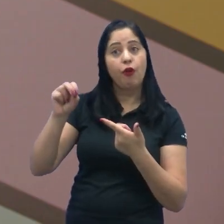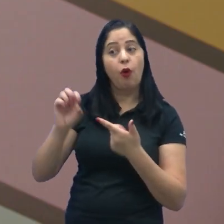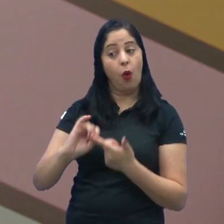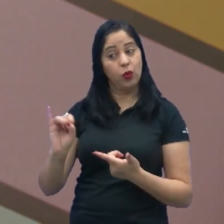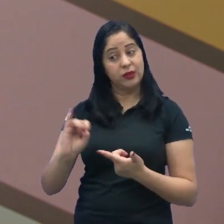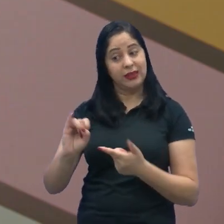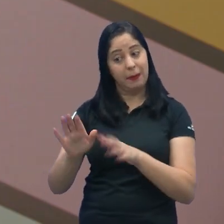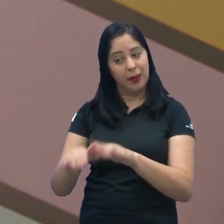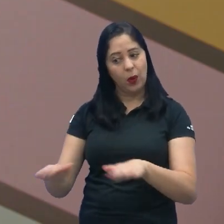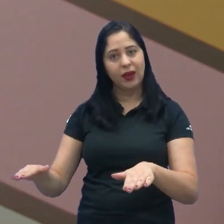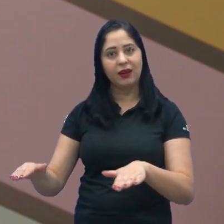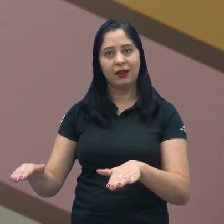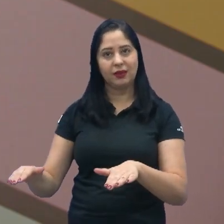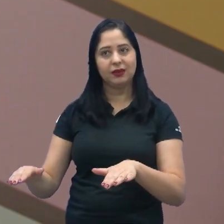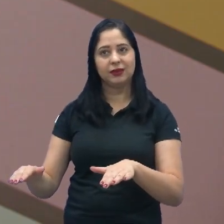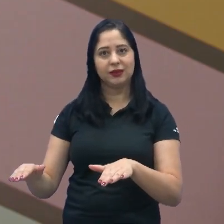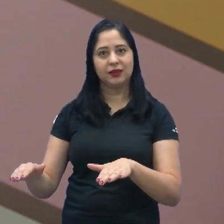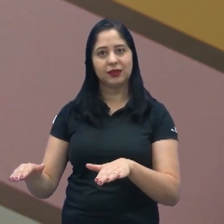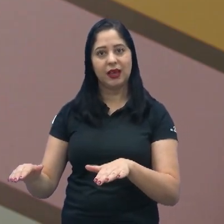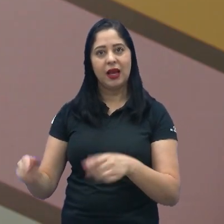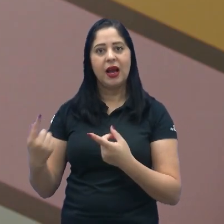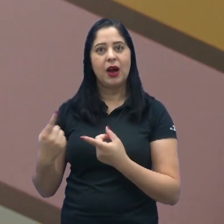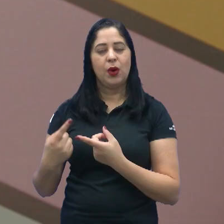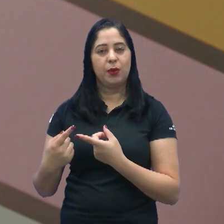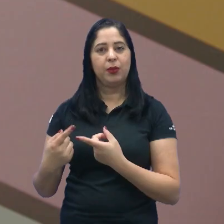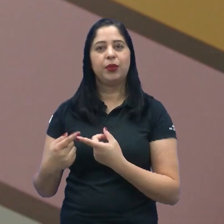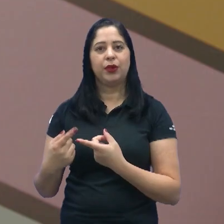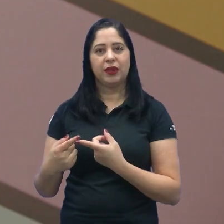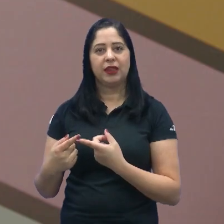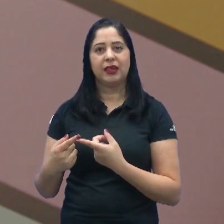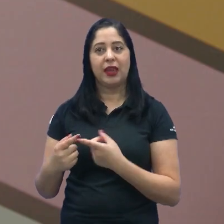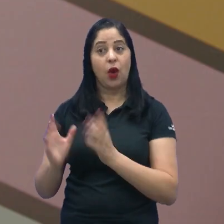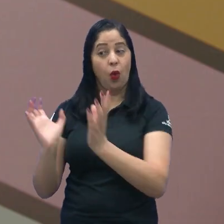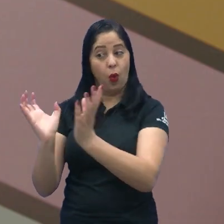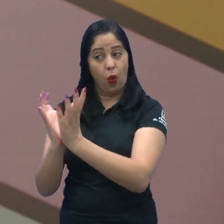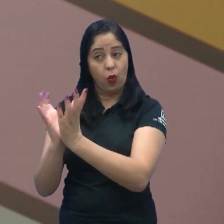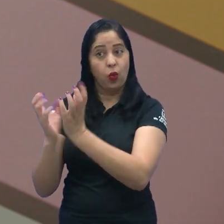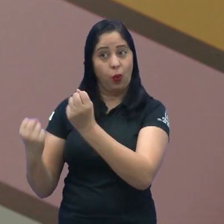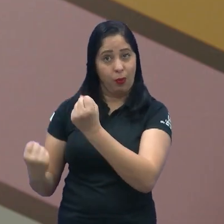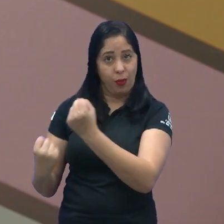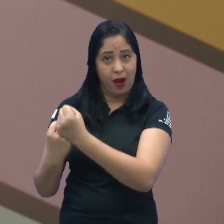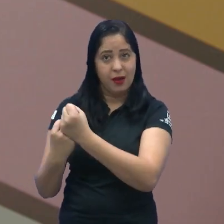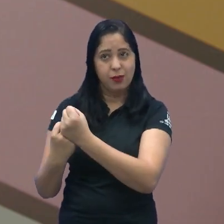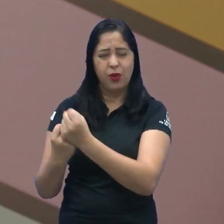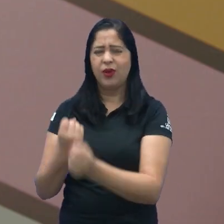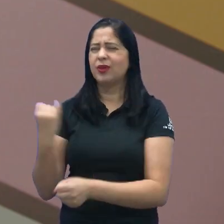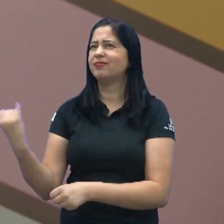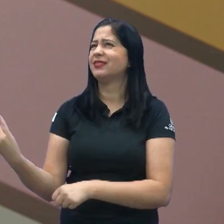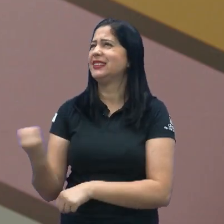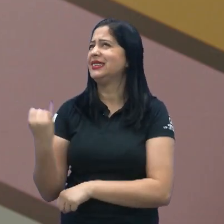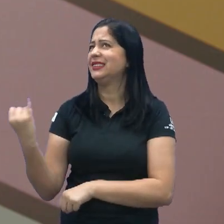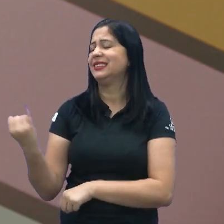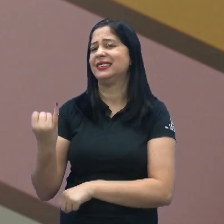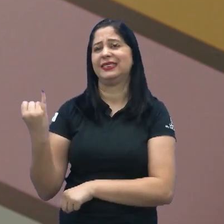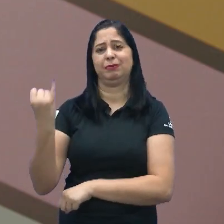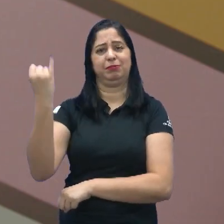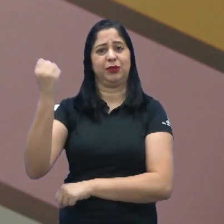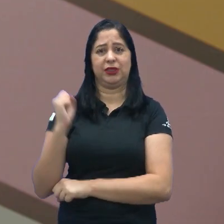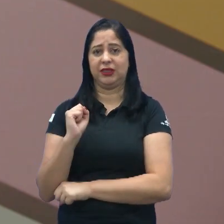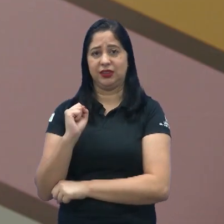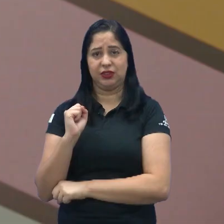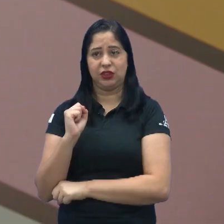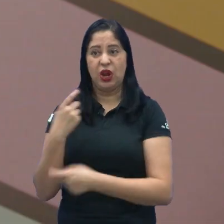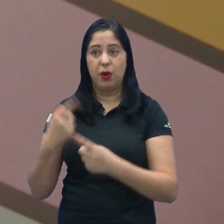pequenos, pessoas que estão próximas, porque eu digo que a rede de apoio ela é fundamental. Porque nenhuma mulher dá